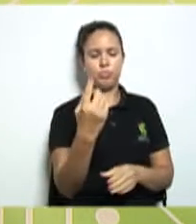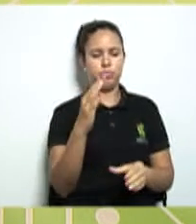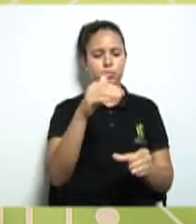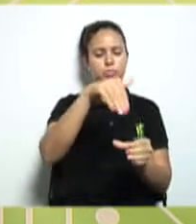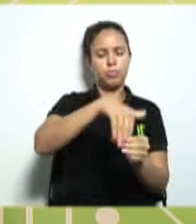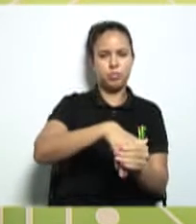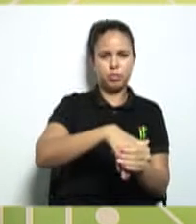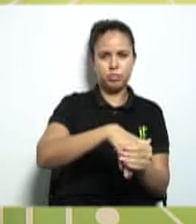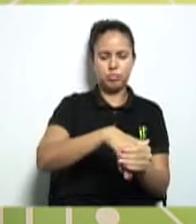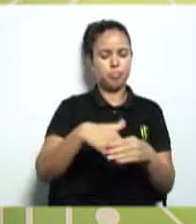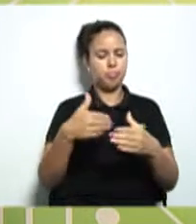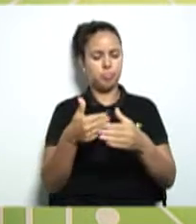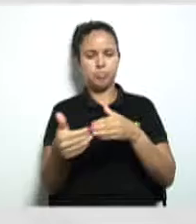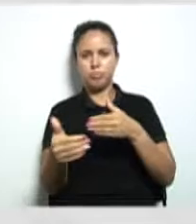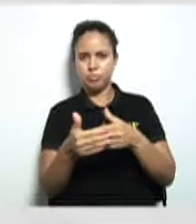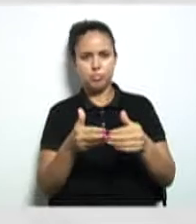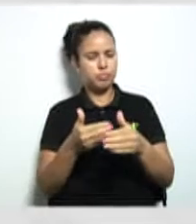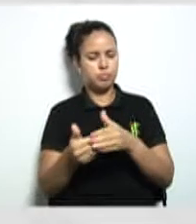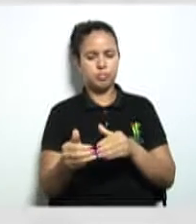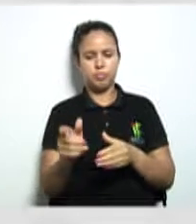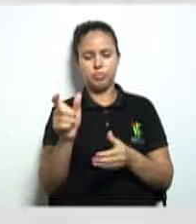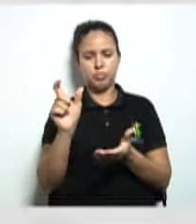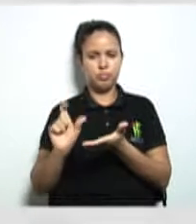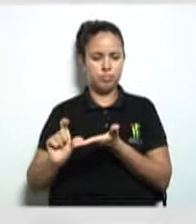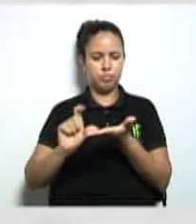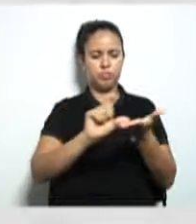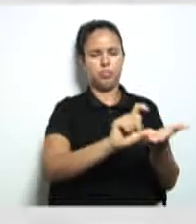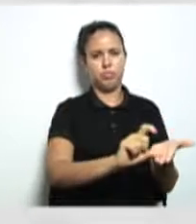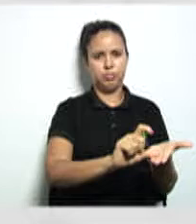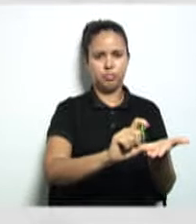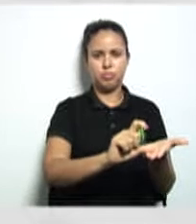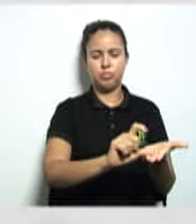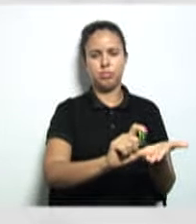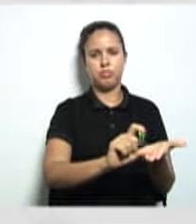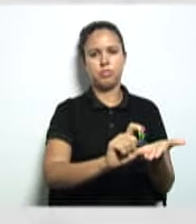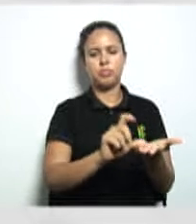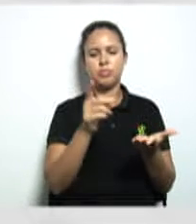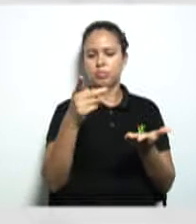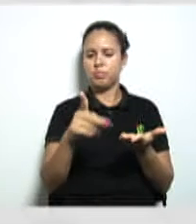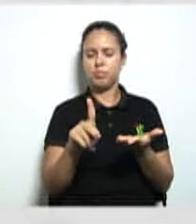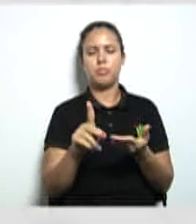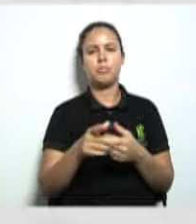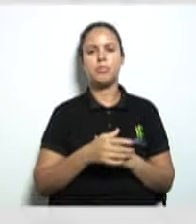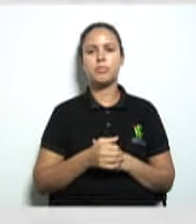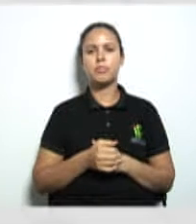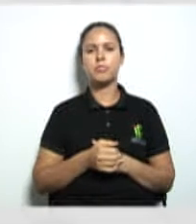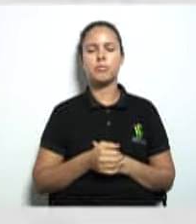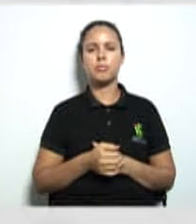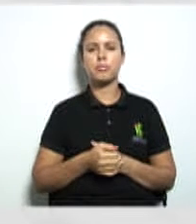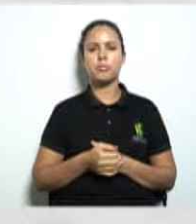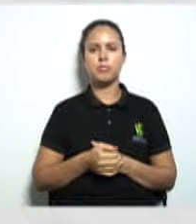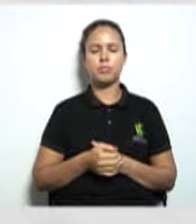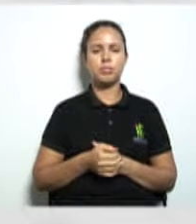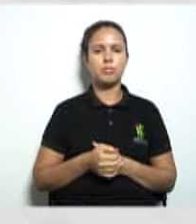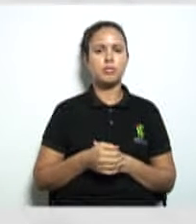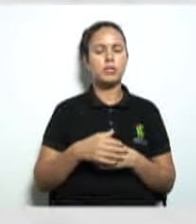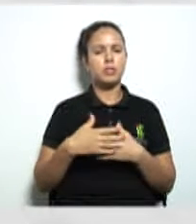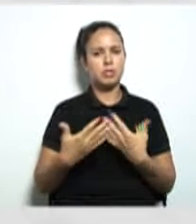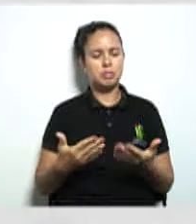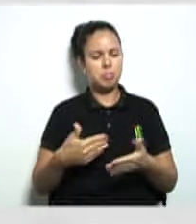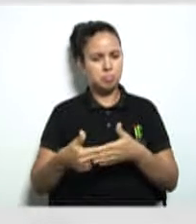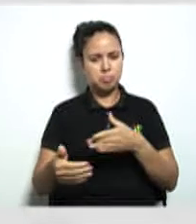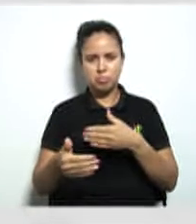esse associado participe dentro da cooperativa. Então, independe